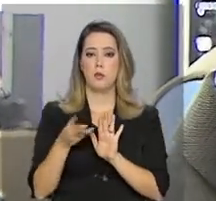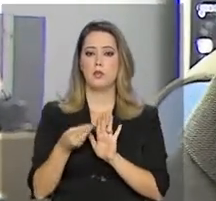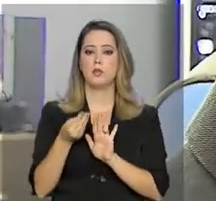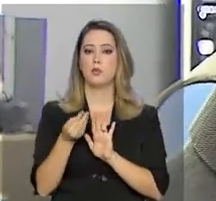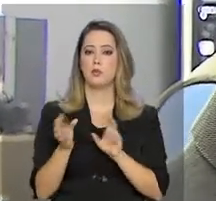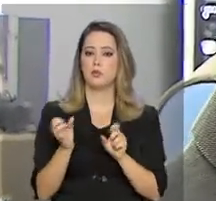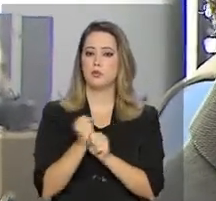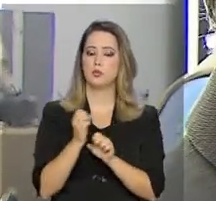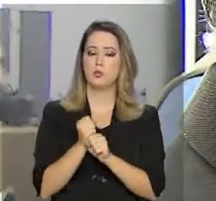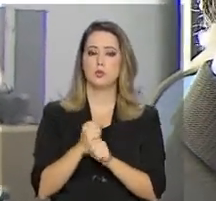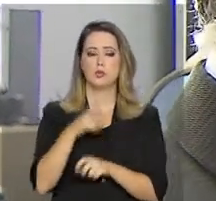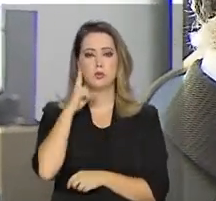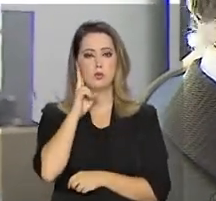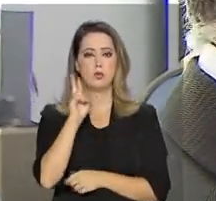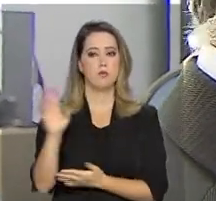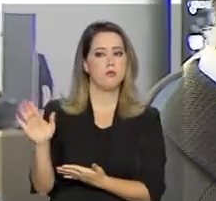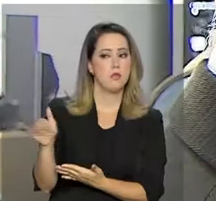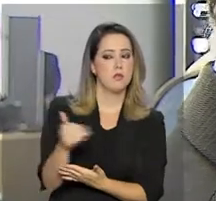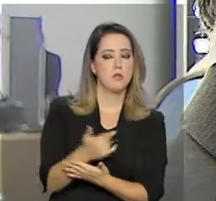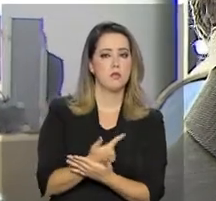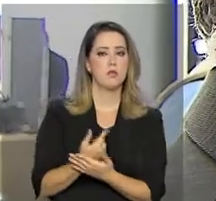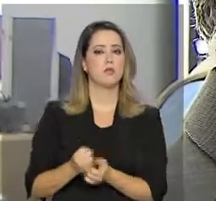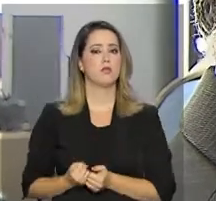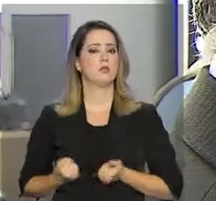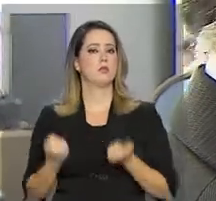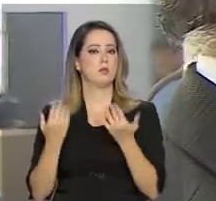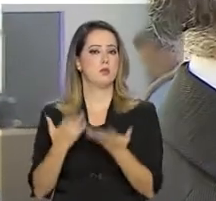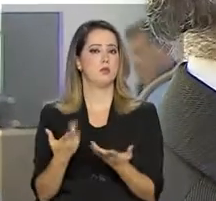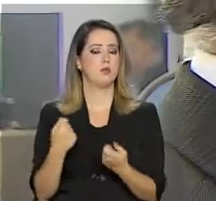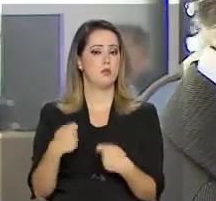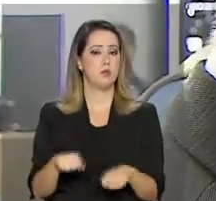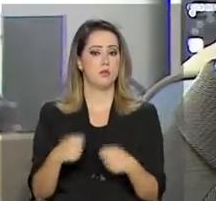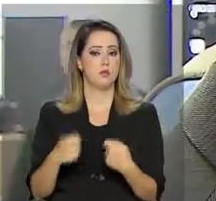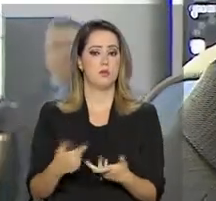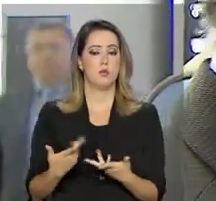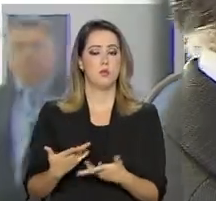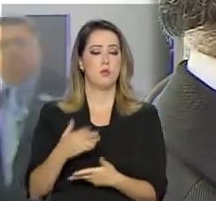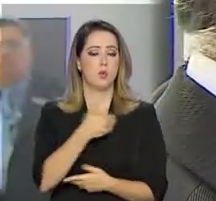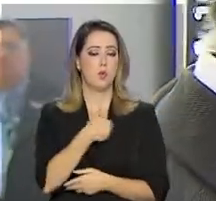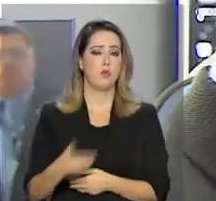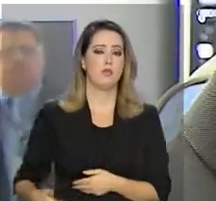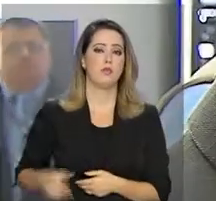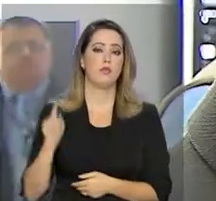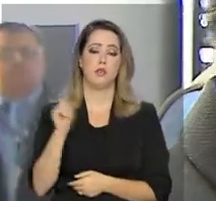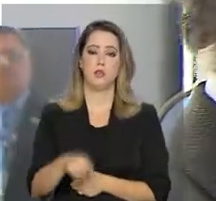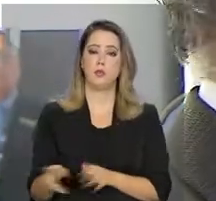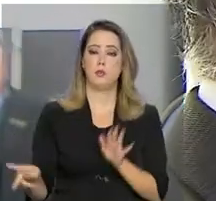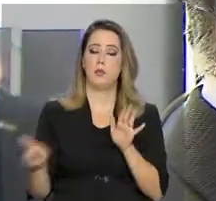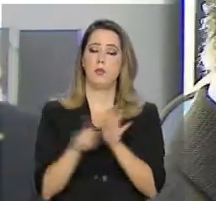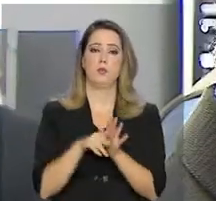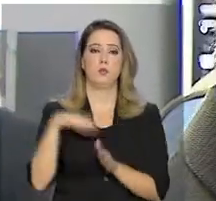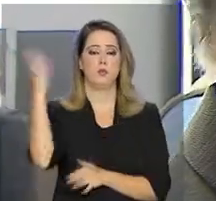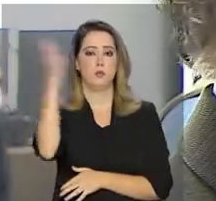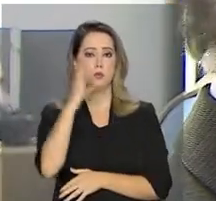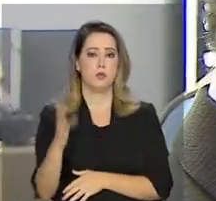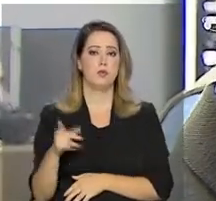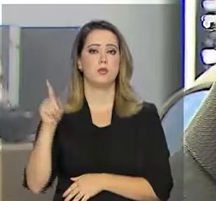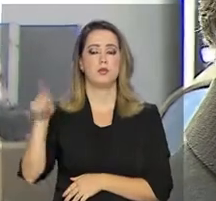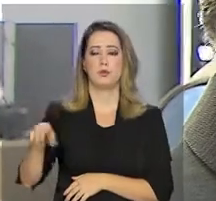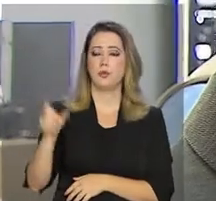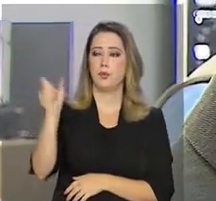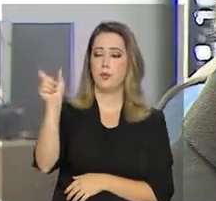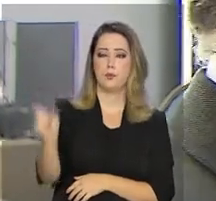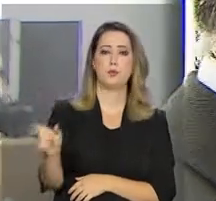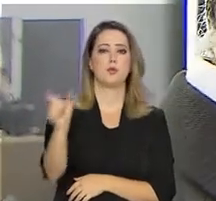está previsto receitas o prejuízo não é para o governo para o brasil é para os brasileiros e para o joão para mari